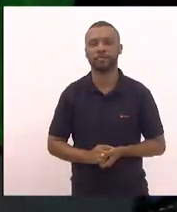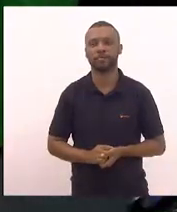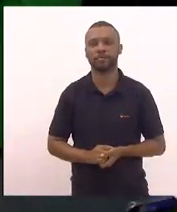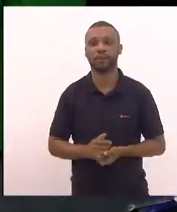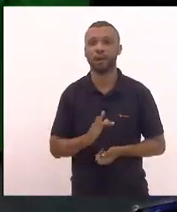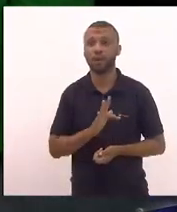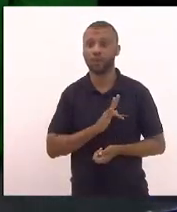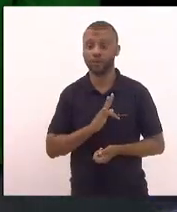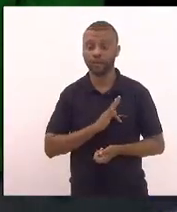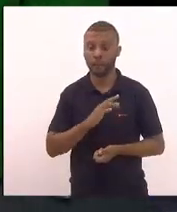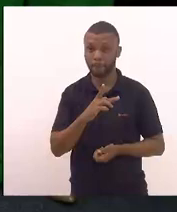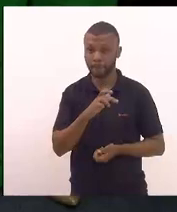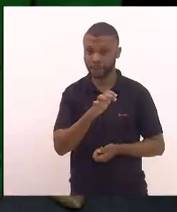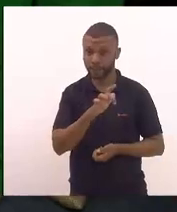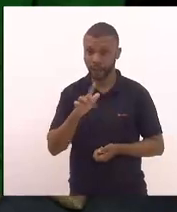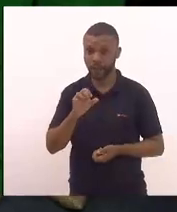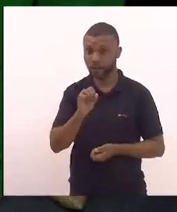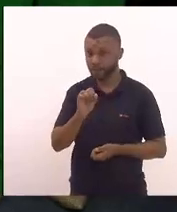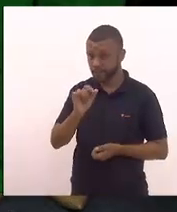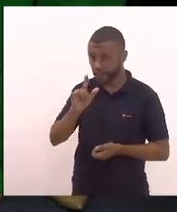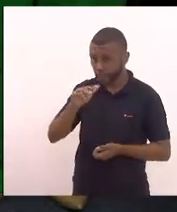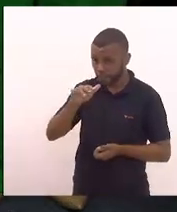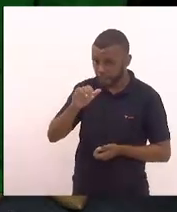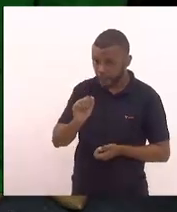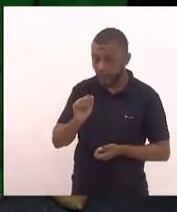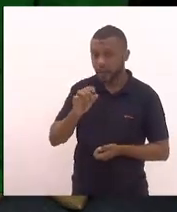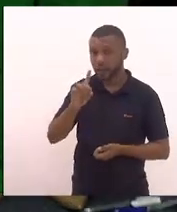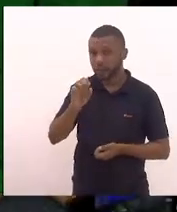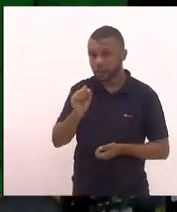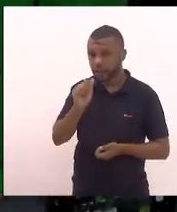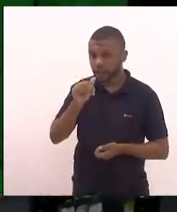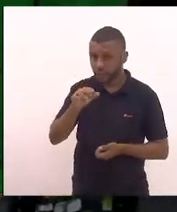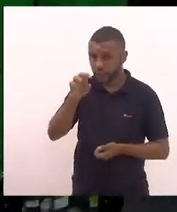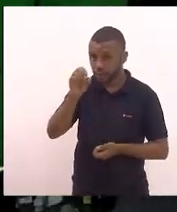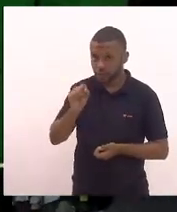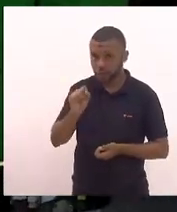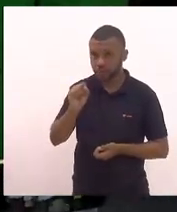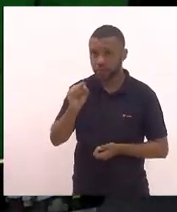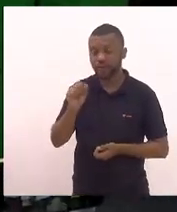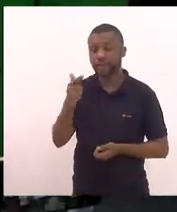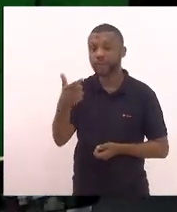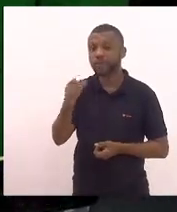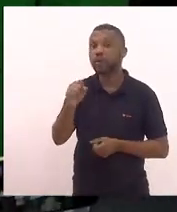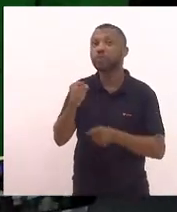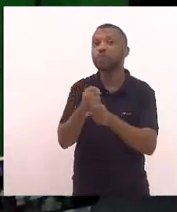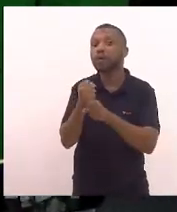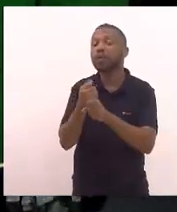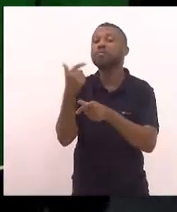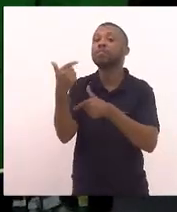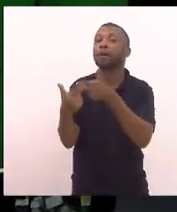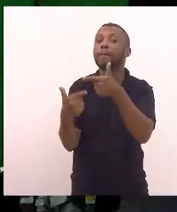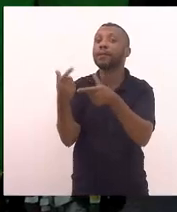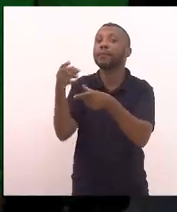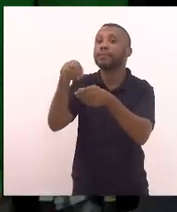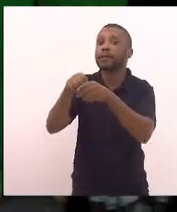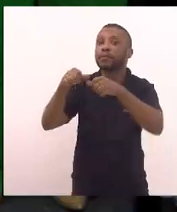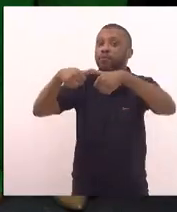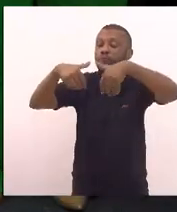Policial Penal Silnia dos Santos Anselmo. Há 28 anos, dentro do